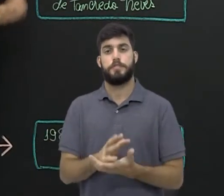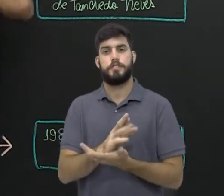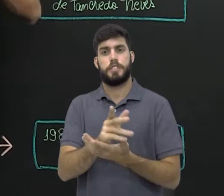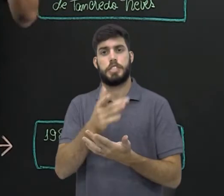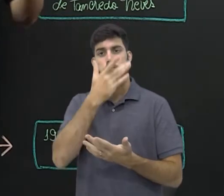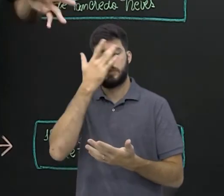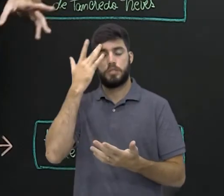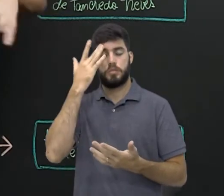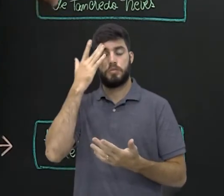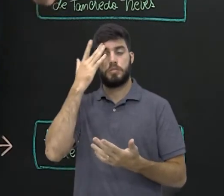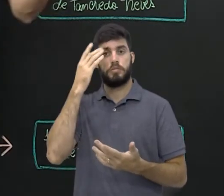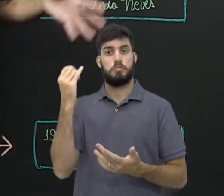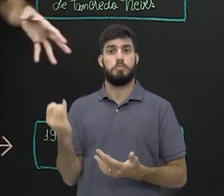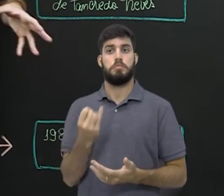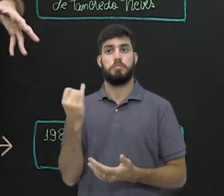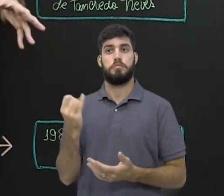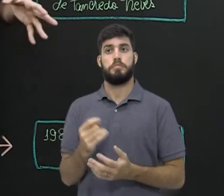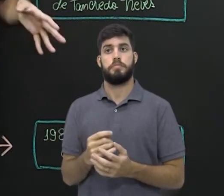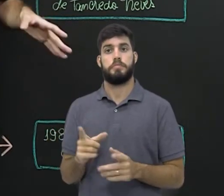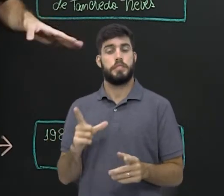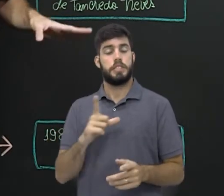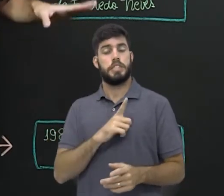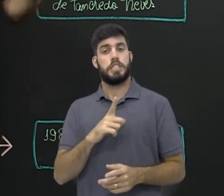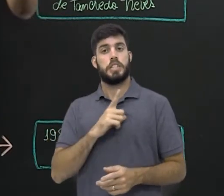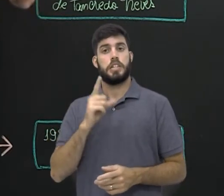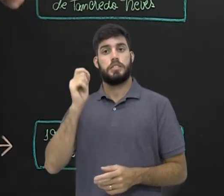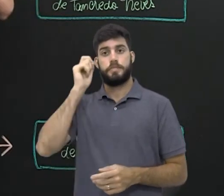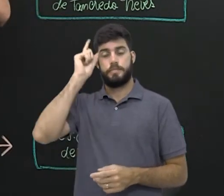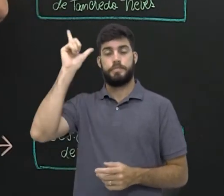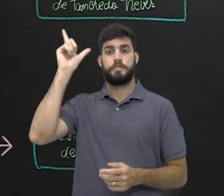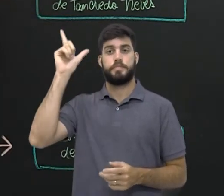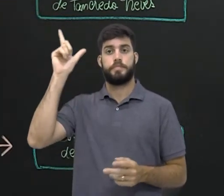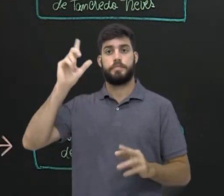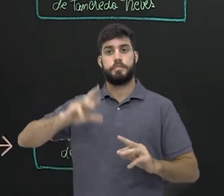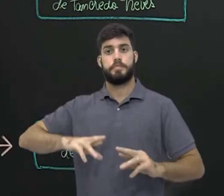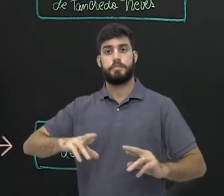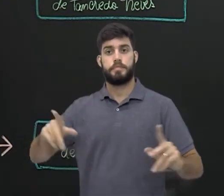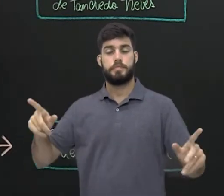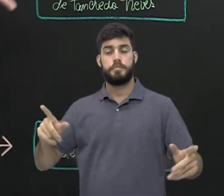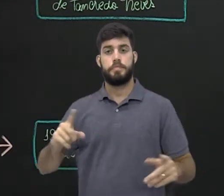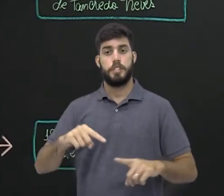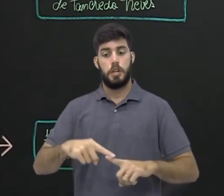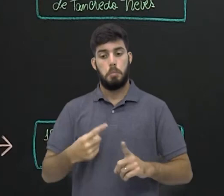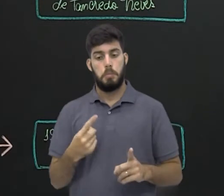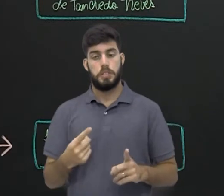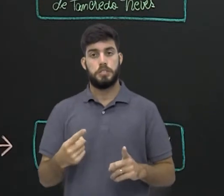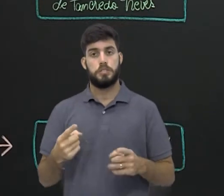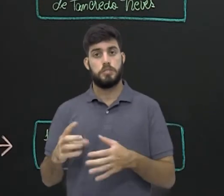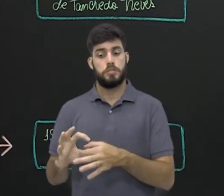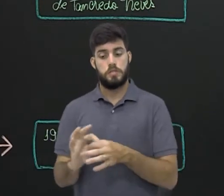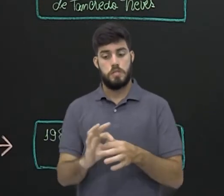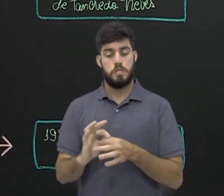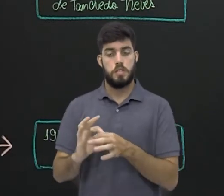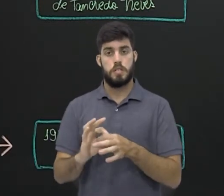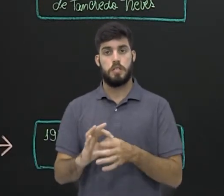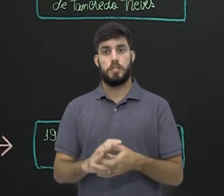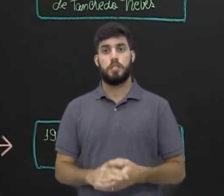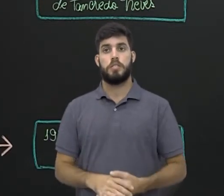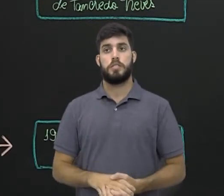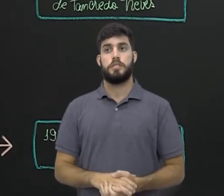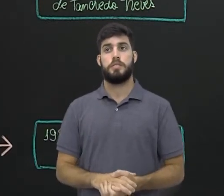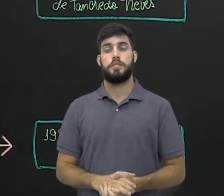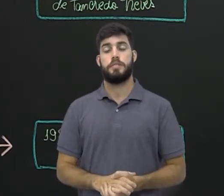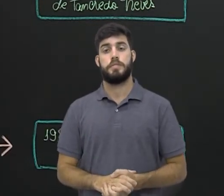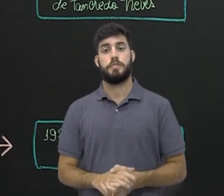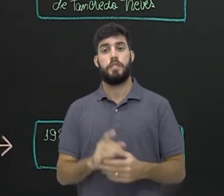importantes que tinham ideias diferentes para o Brasil, mas que se uniram, tá, para